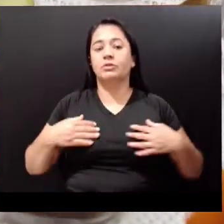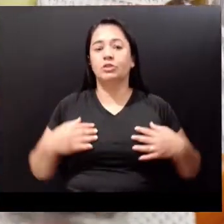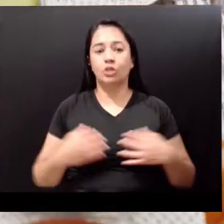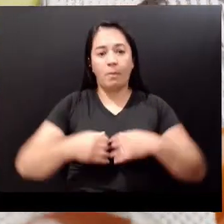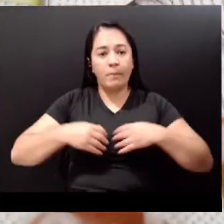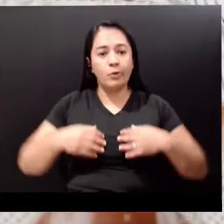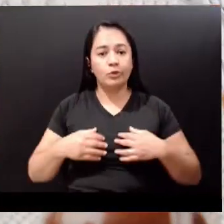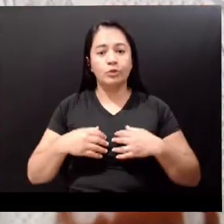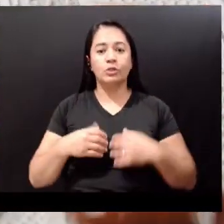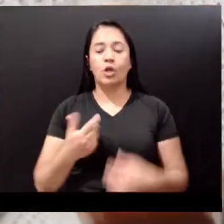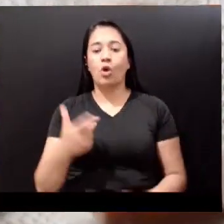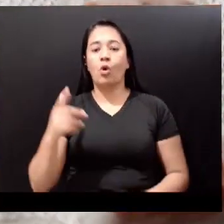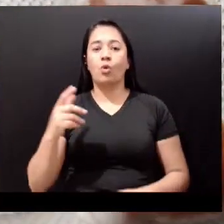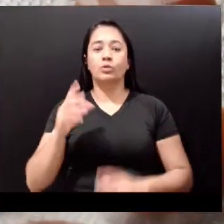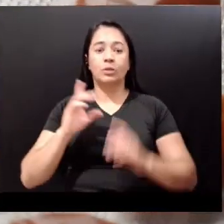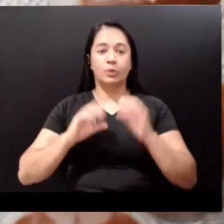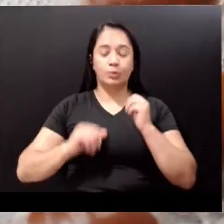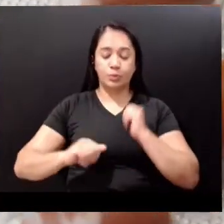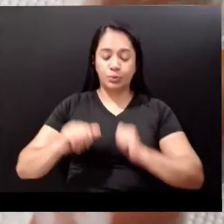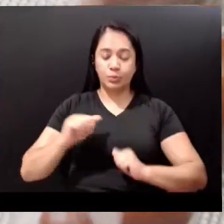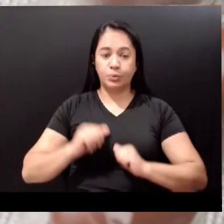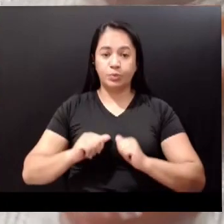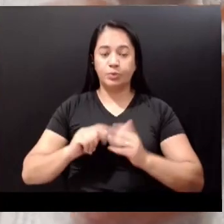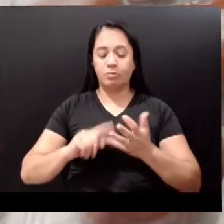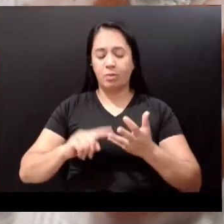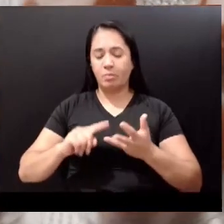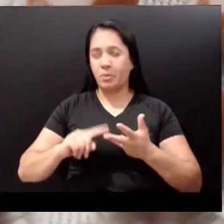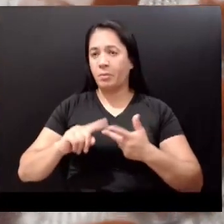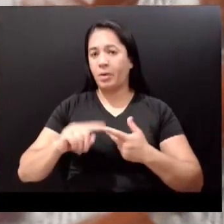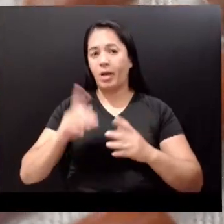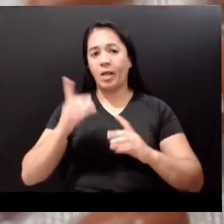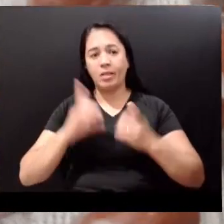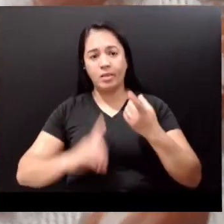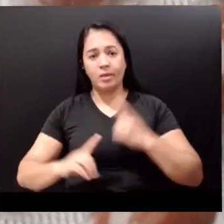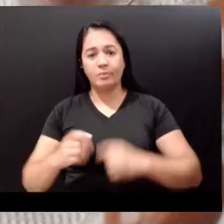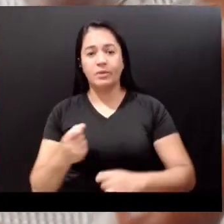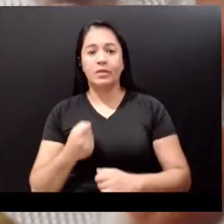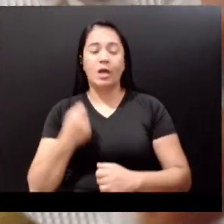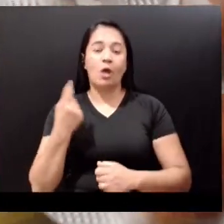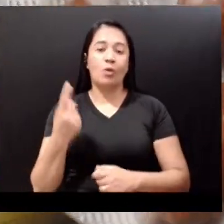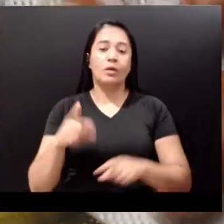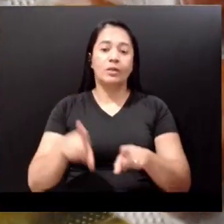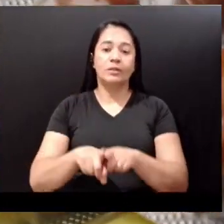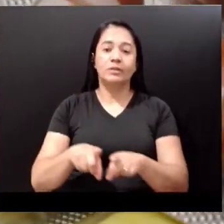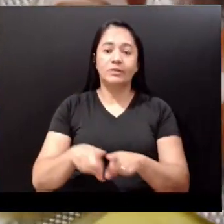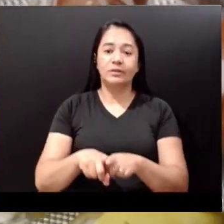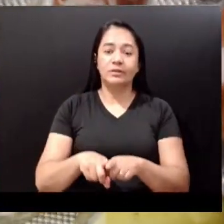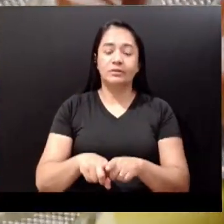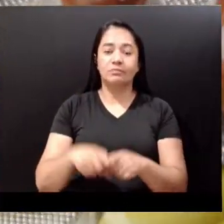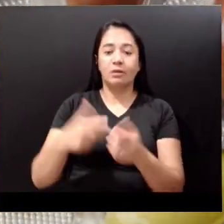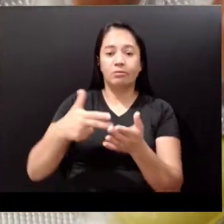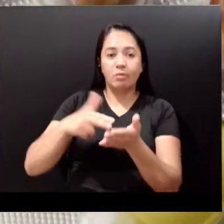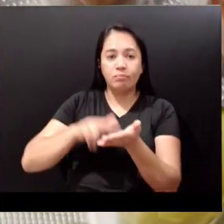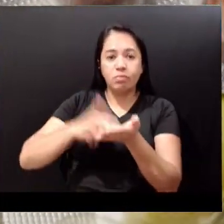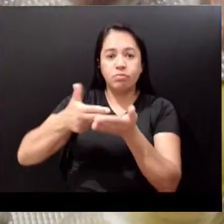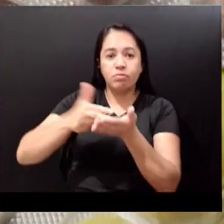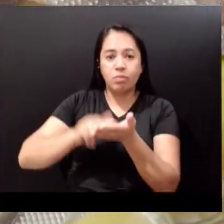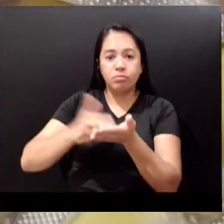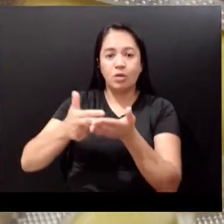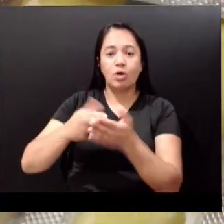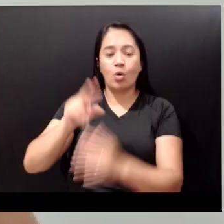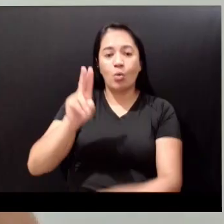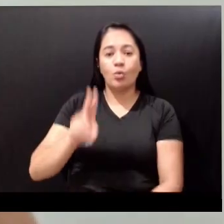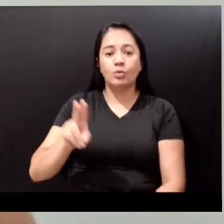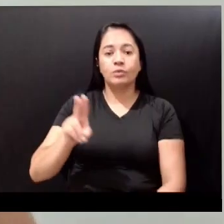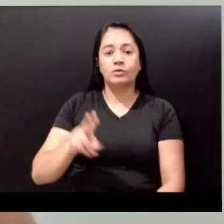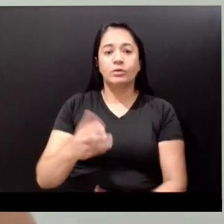musculares, outras que são antidepressivos, ansiolíticos, alguns, inclusive, anticonvulsivantes, que são